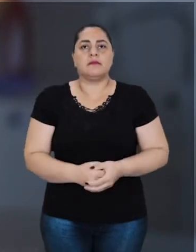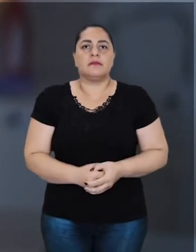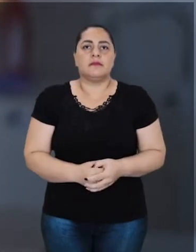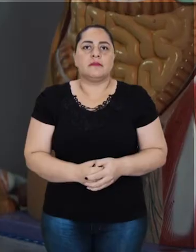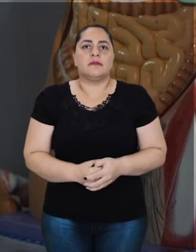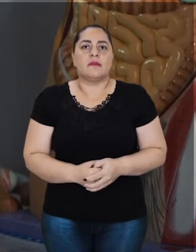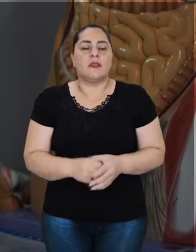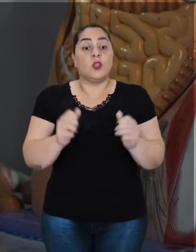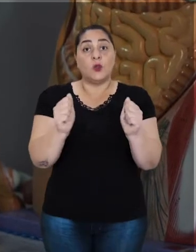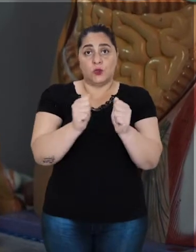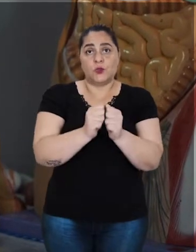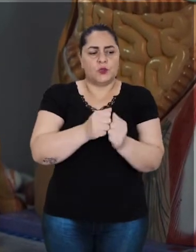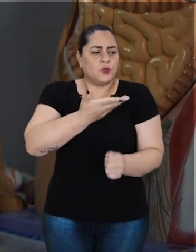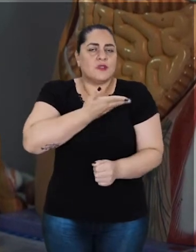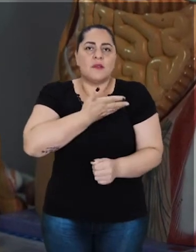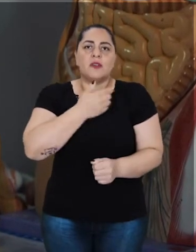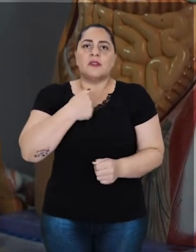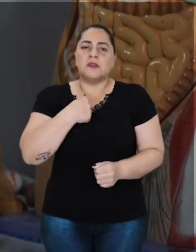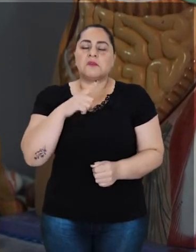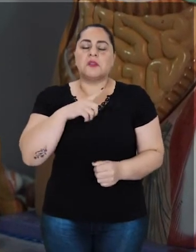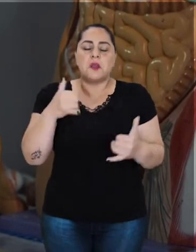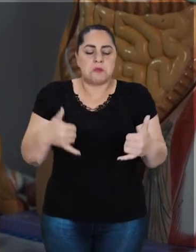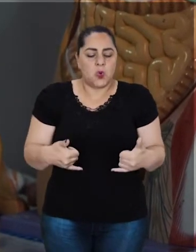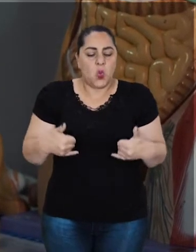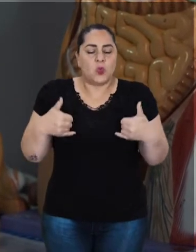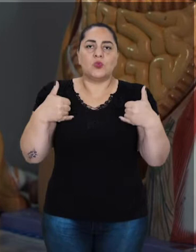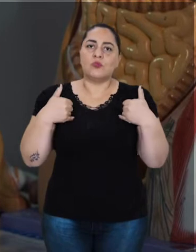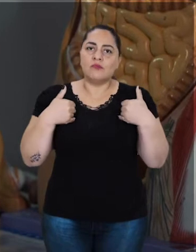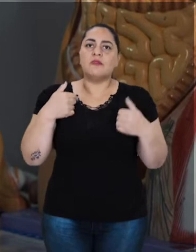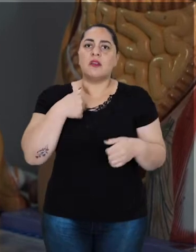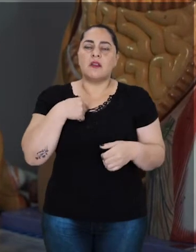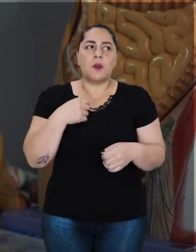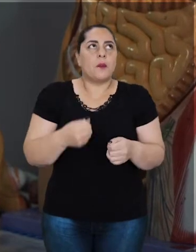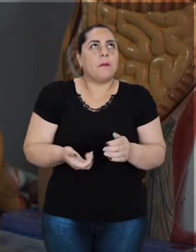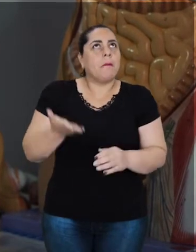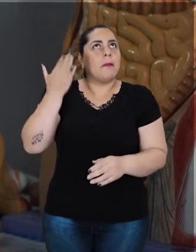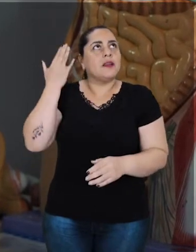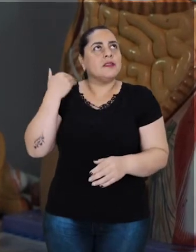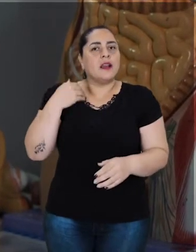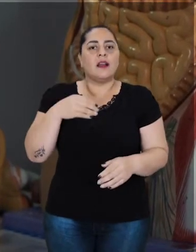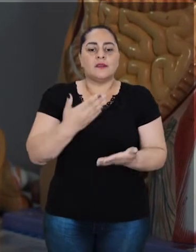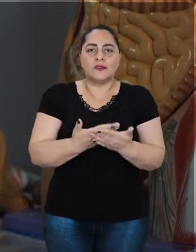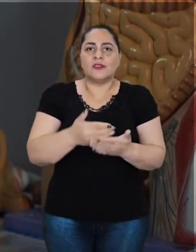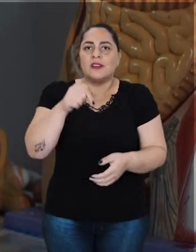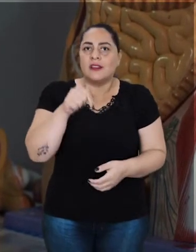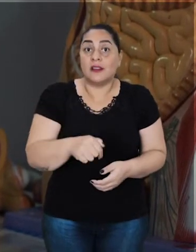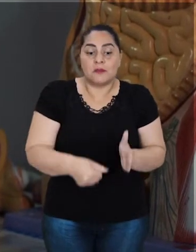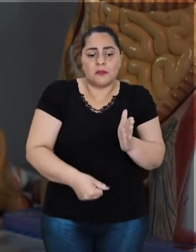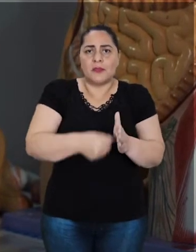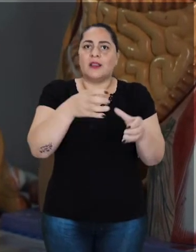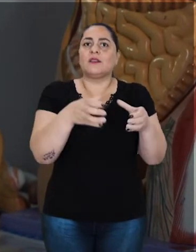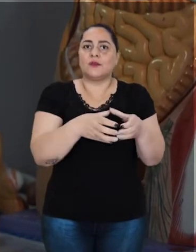lugar do outro. Junto com os meus colegas, tenho muito orgulho, né, de ter feito parte da primeira turma, ter